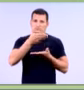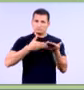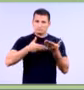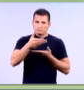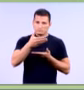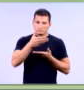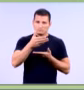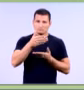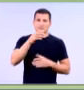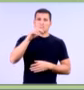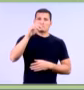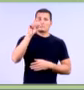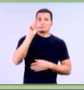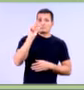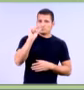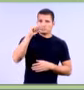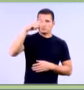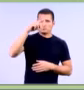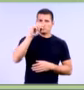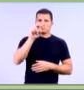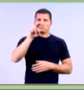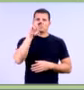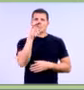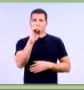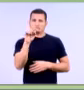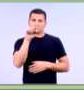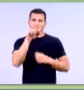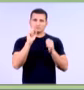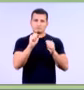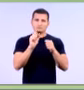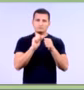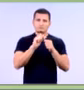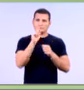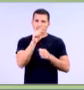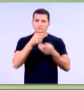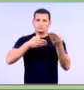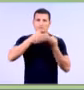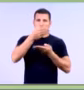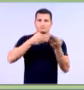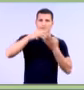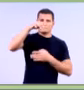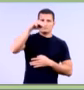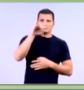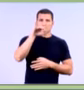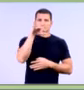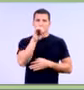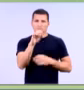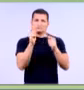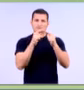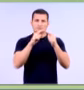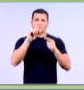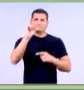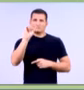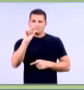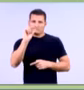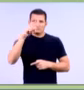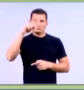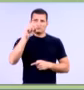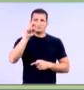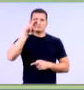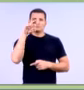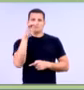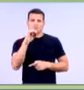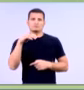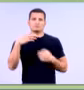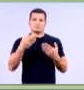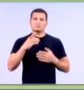um pouco. Quando você puder fazer essa relação do meio igual a um pouco, então a gente